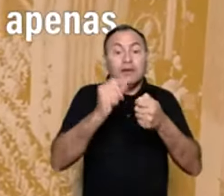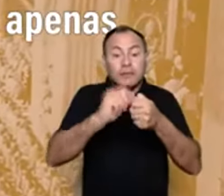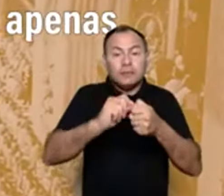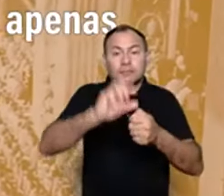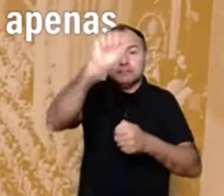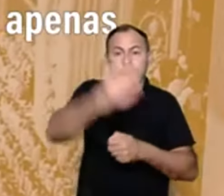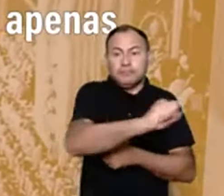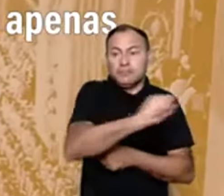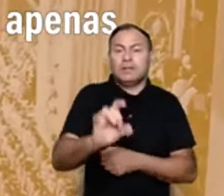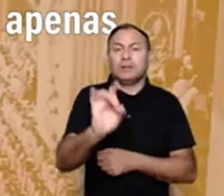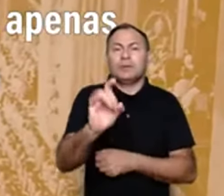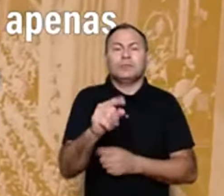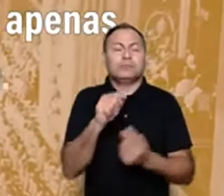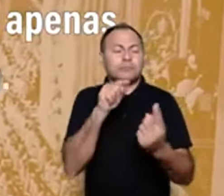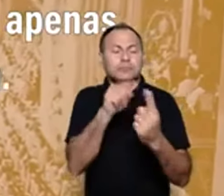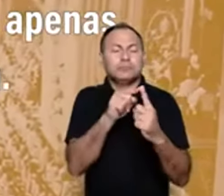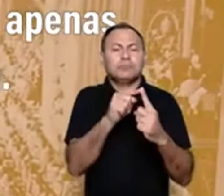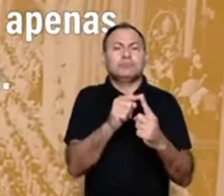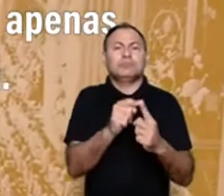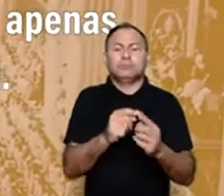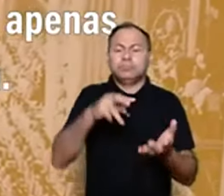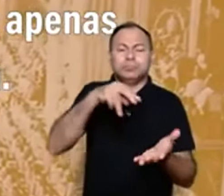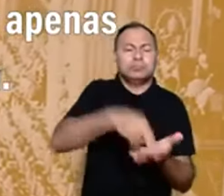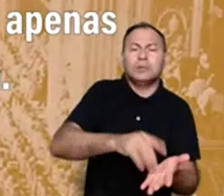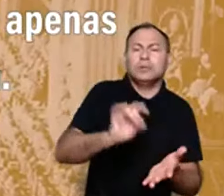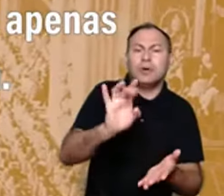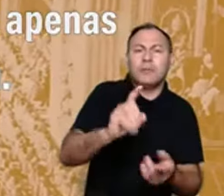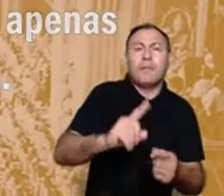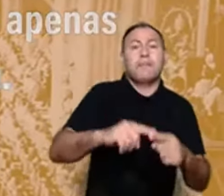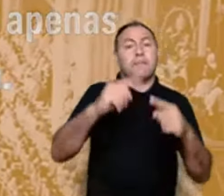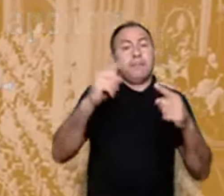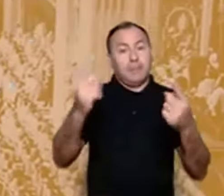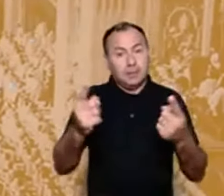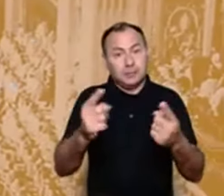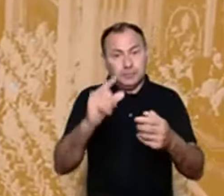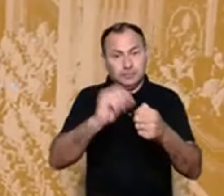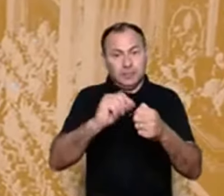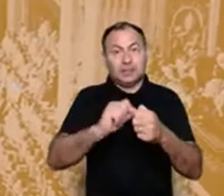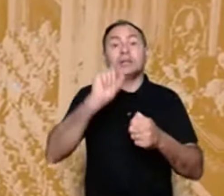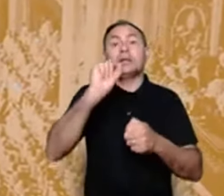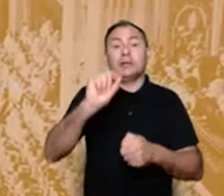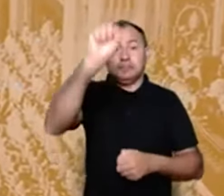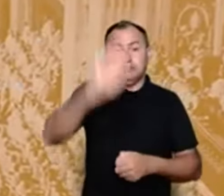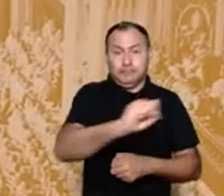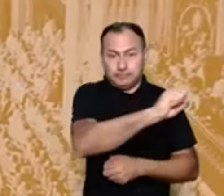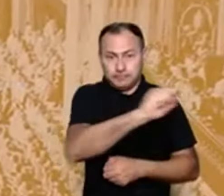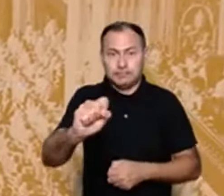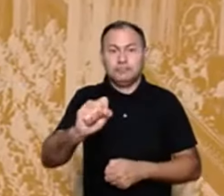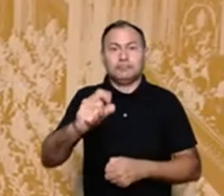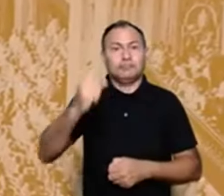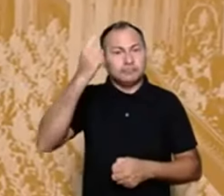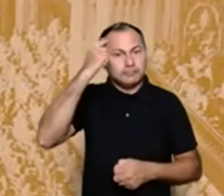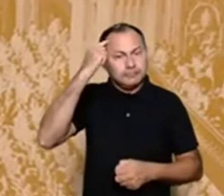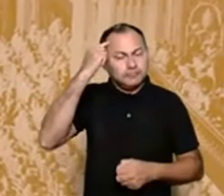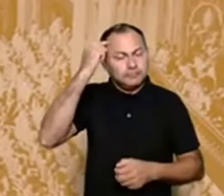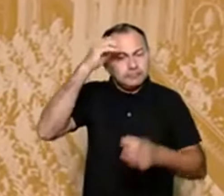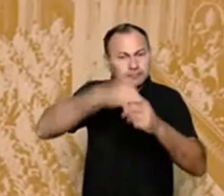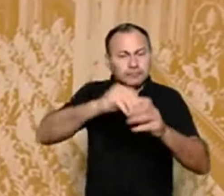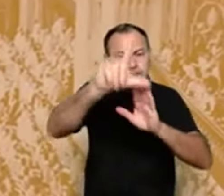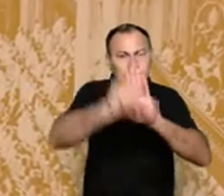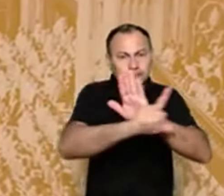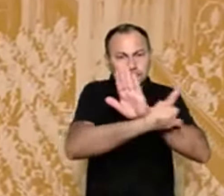faziam dos sacramentos apenas uma objetividade produtiva. Mas, ao fazer com que os sacramentos pertençam à